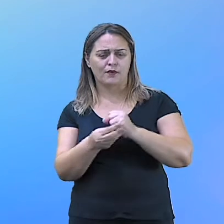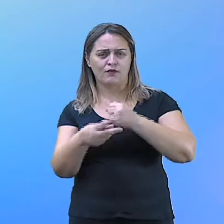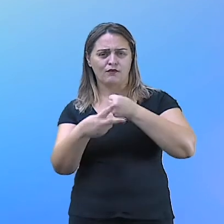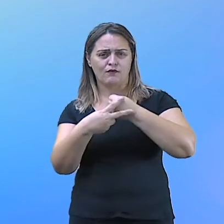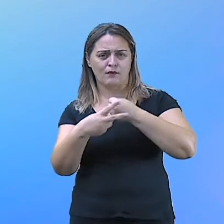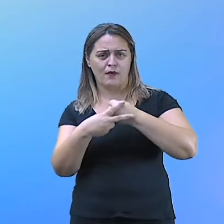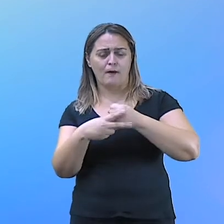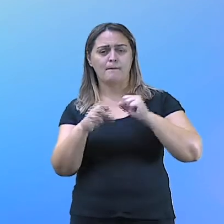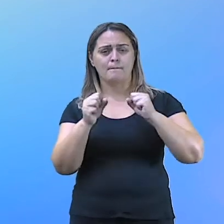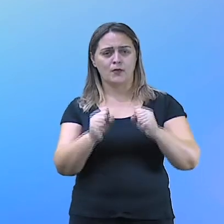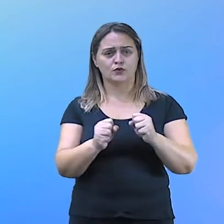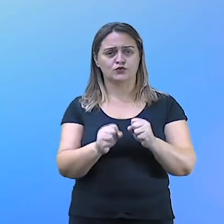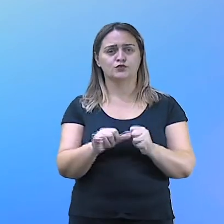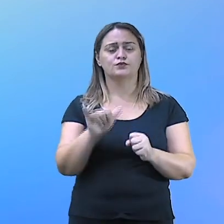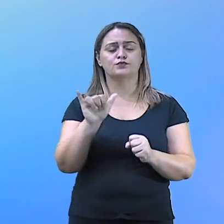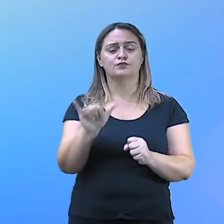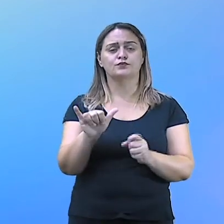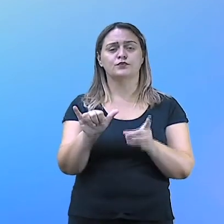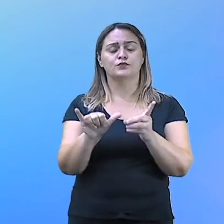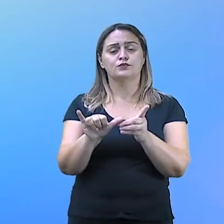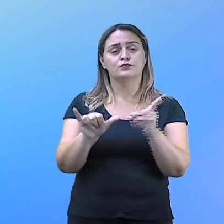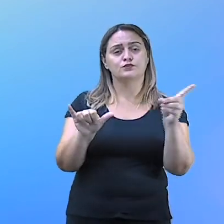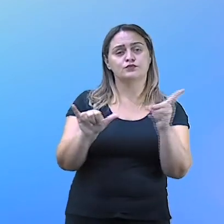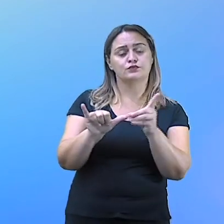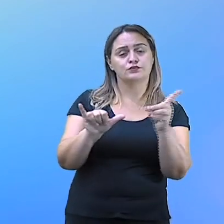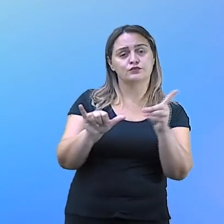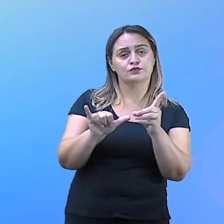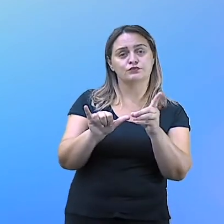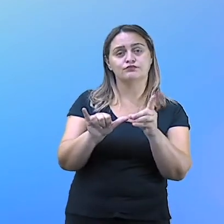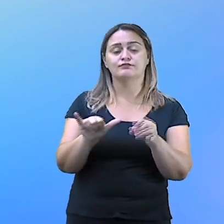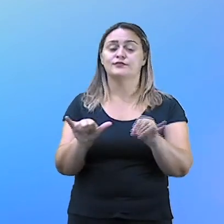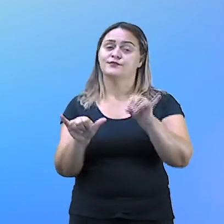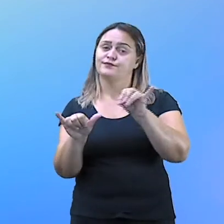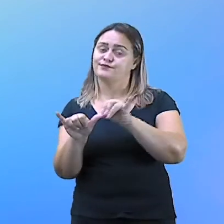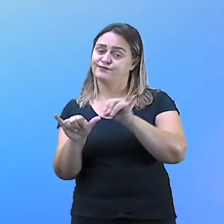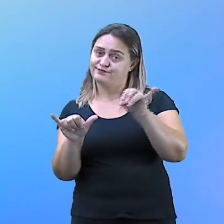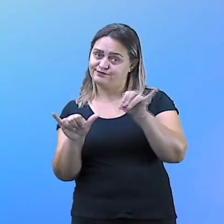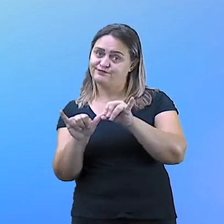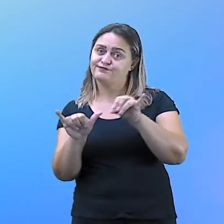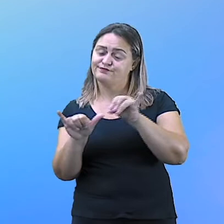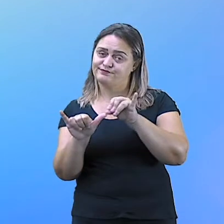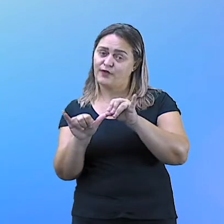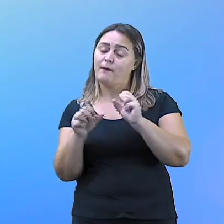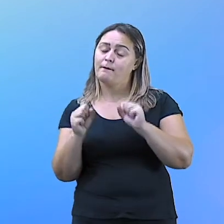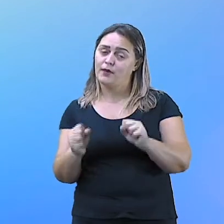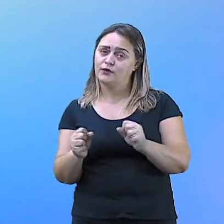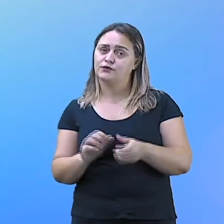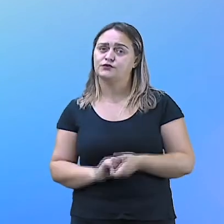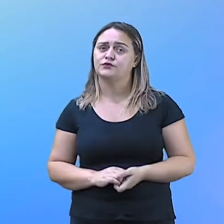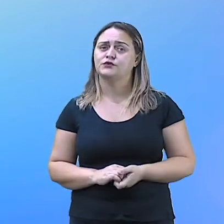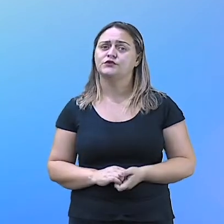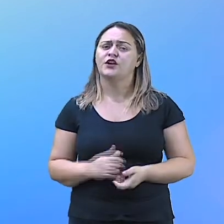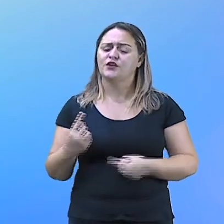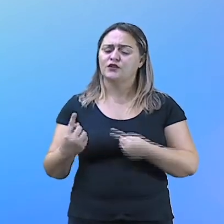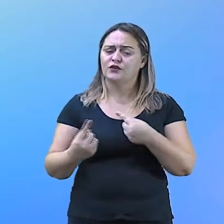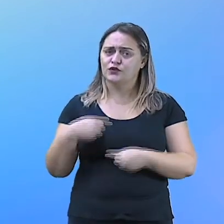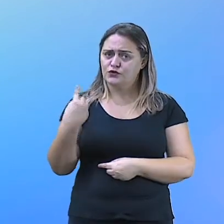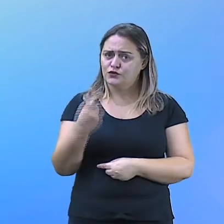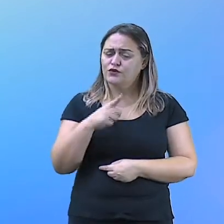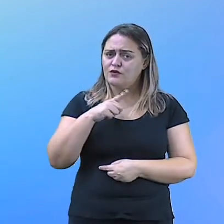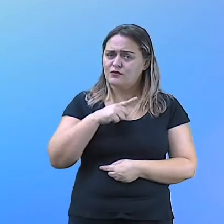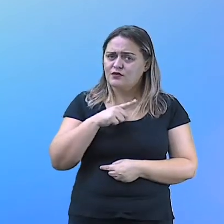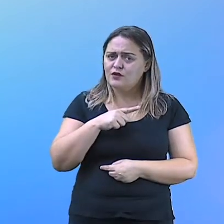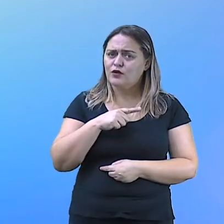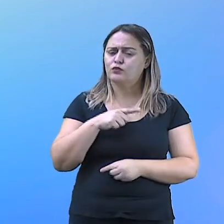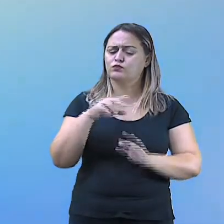ser objeto direto e objeto indireto. Faremos uma sequência de exemplos para que